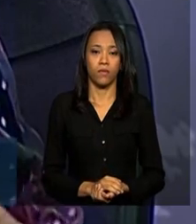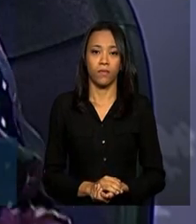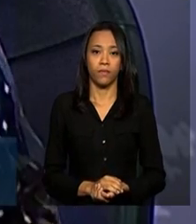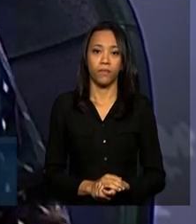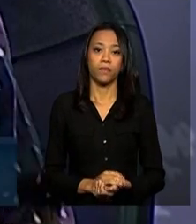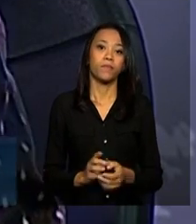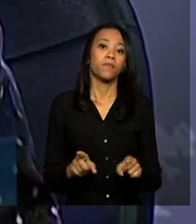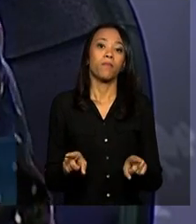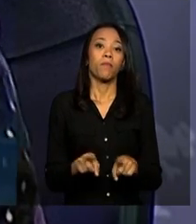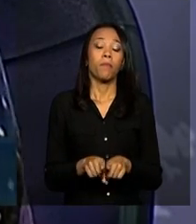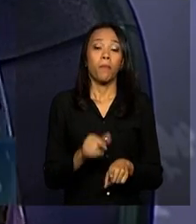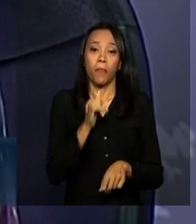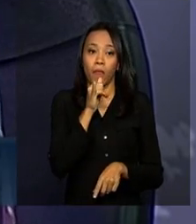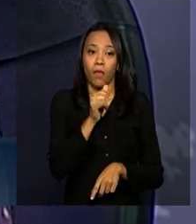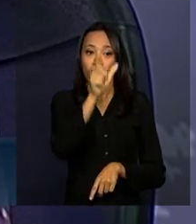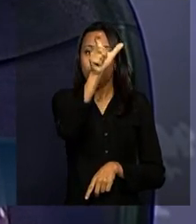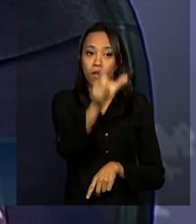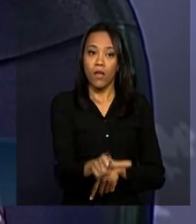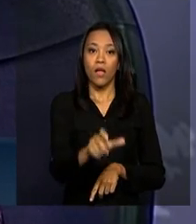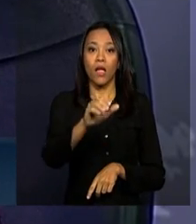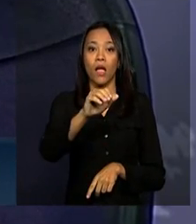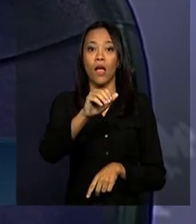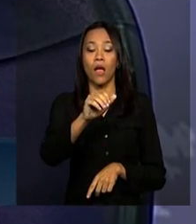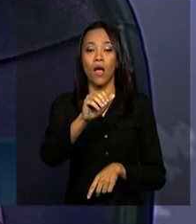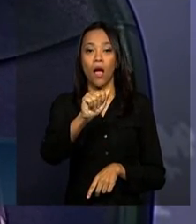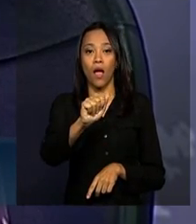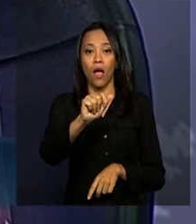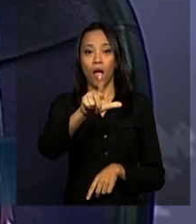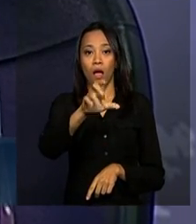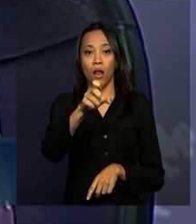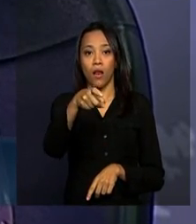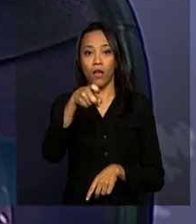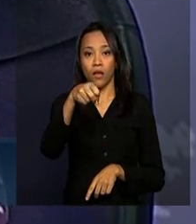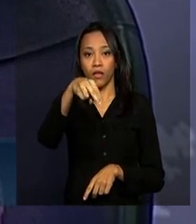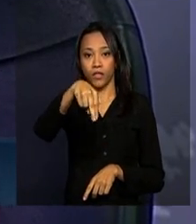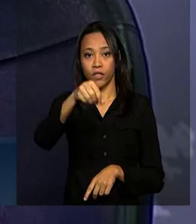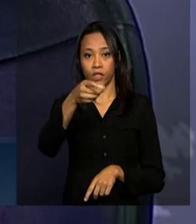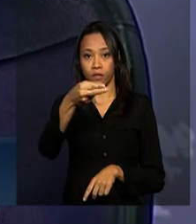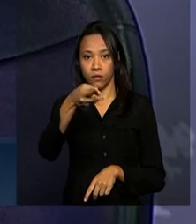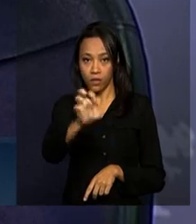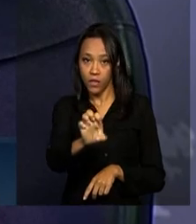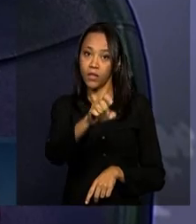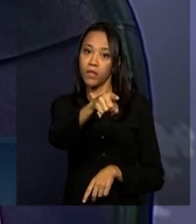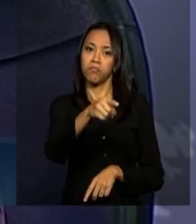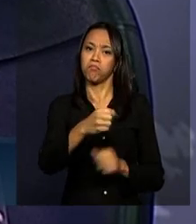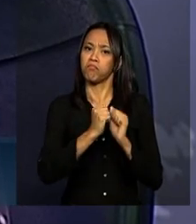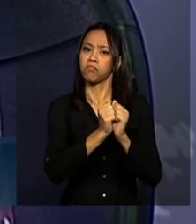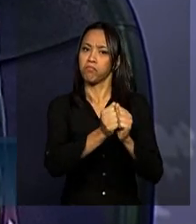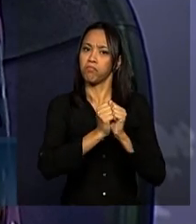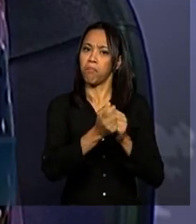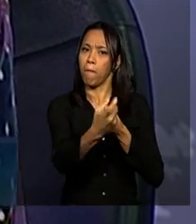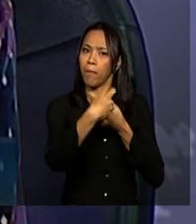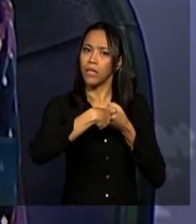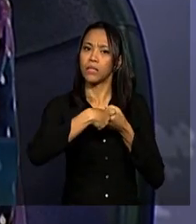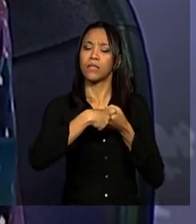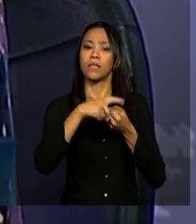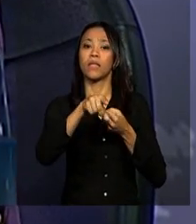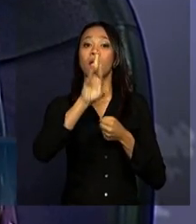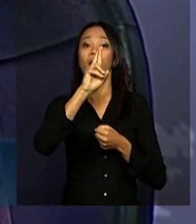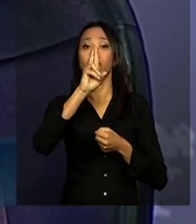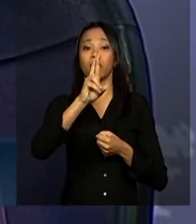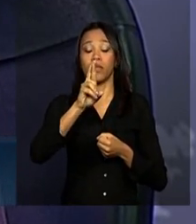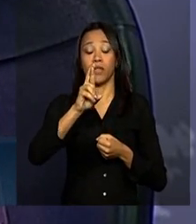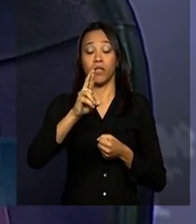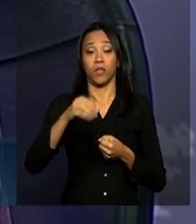O Alexandre, parceiro, aqui representando o Ministério das Relações Exteriores,